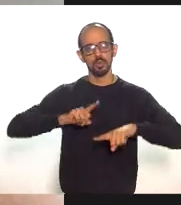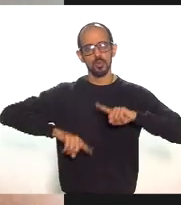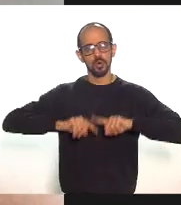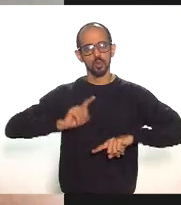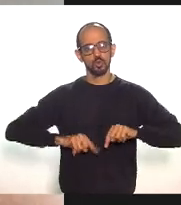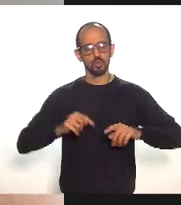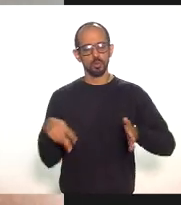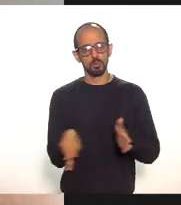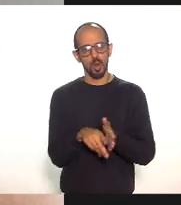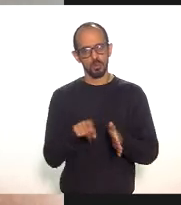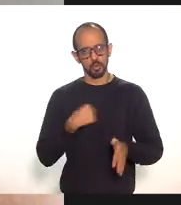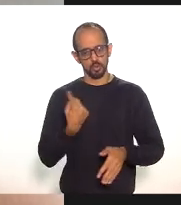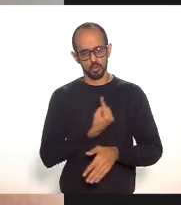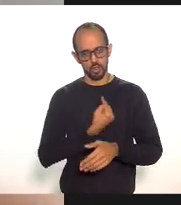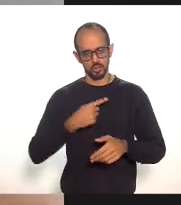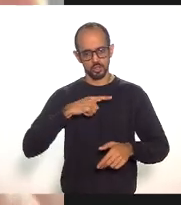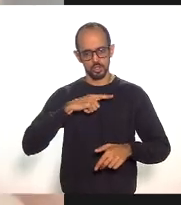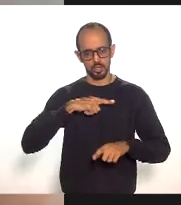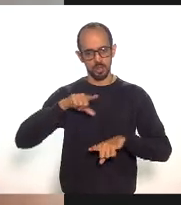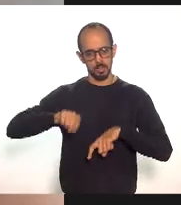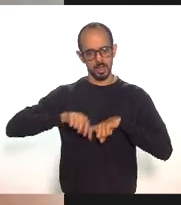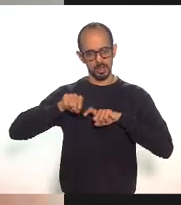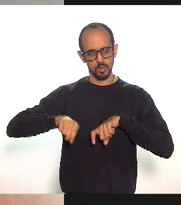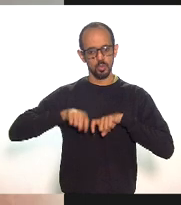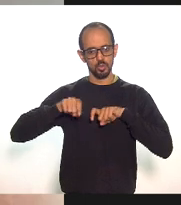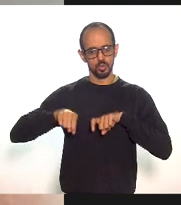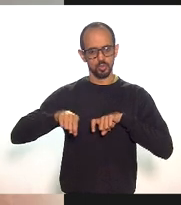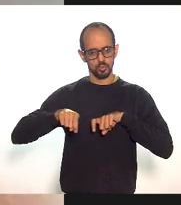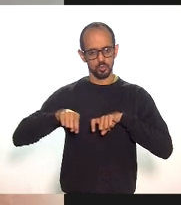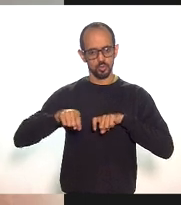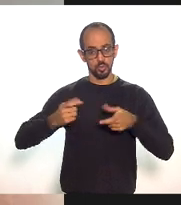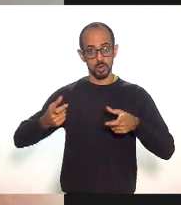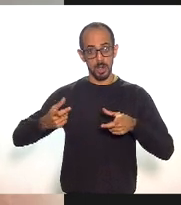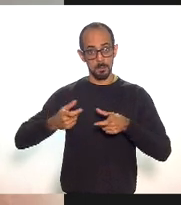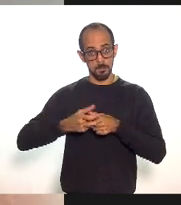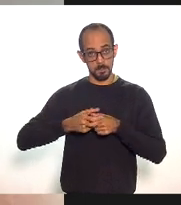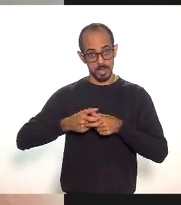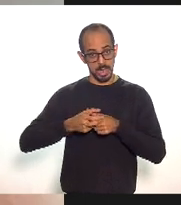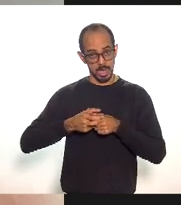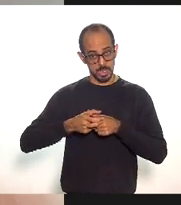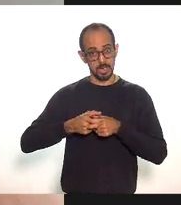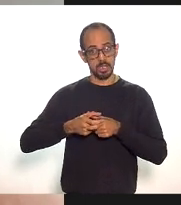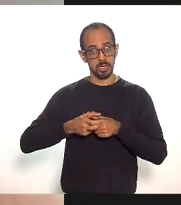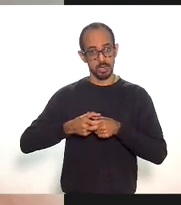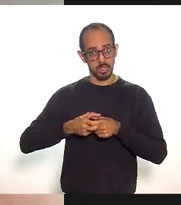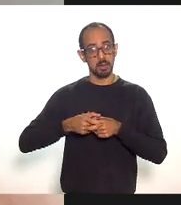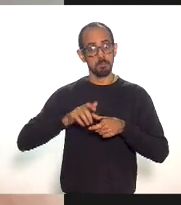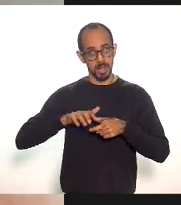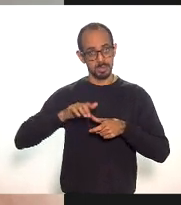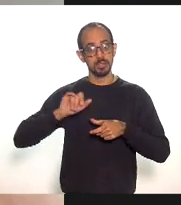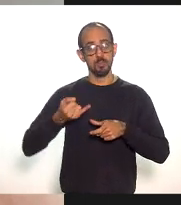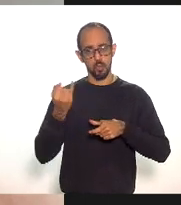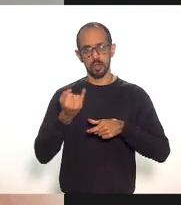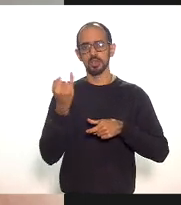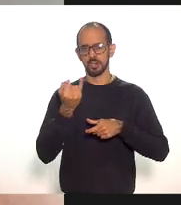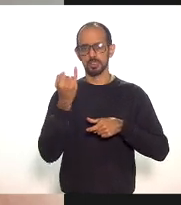temos uma agricultura, apesar do pouco espaço físico geográfico do nosso Estado, mas uma agricultura pujante,